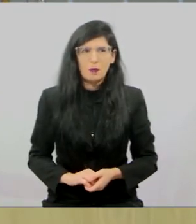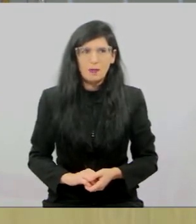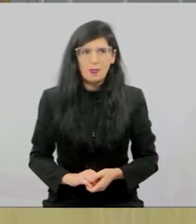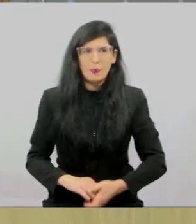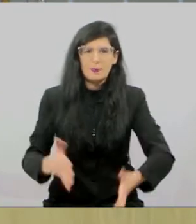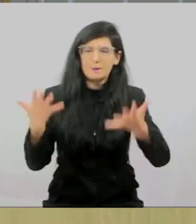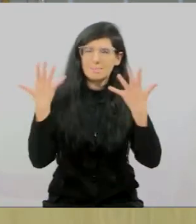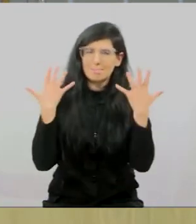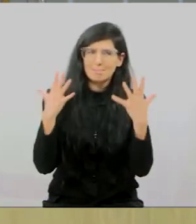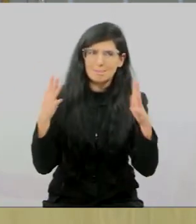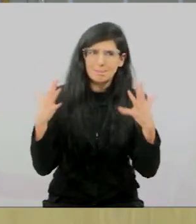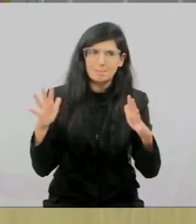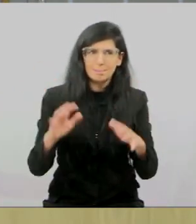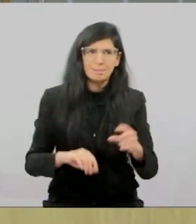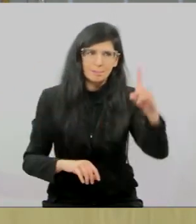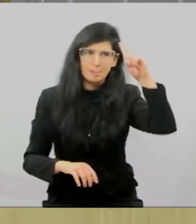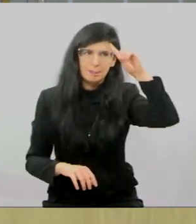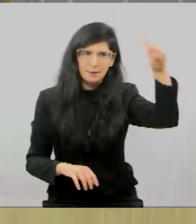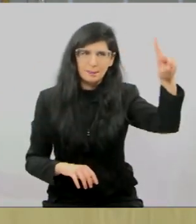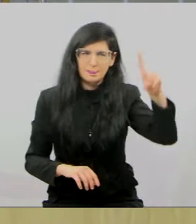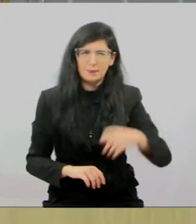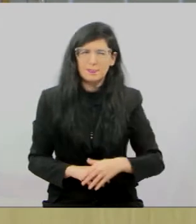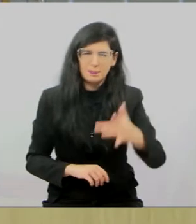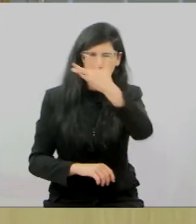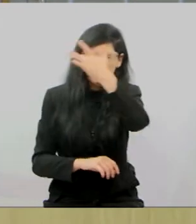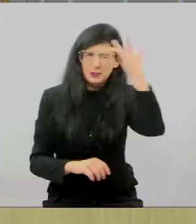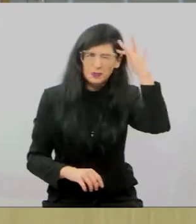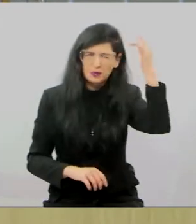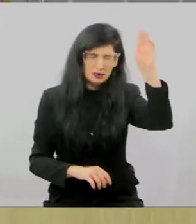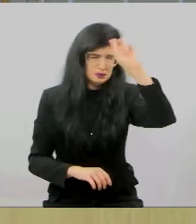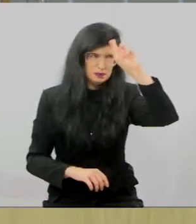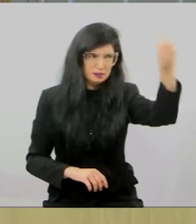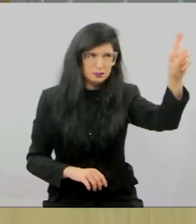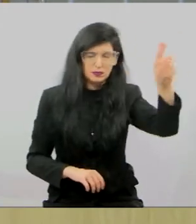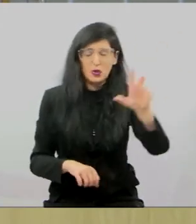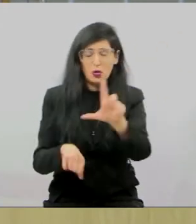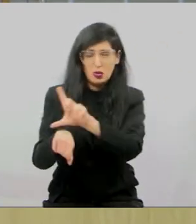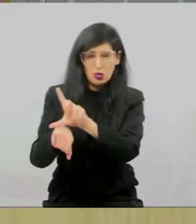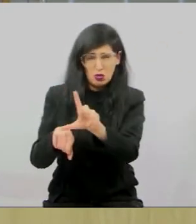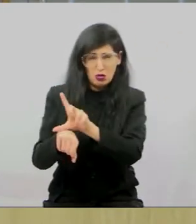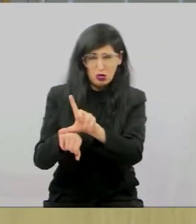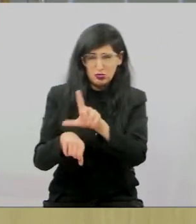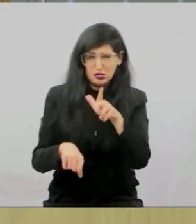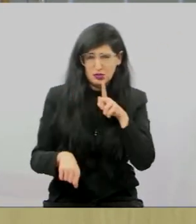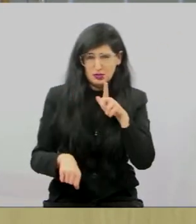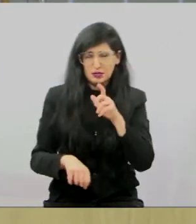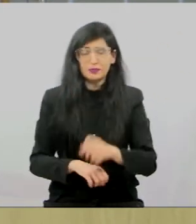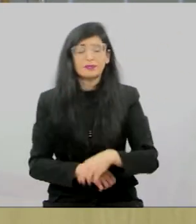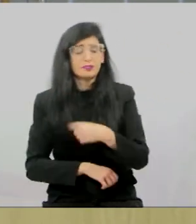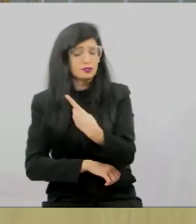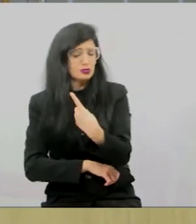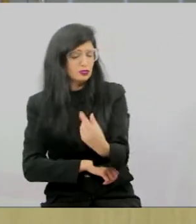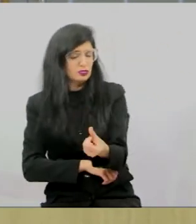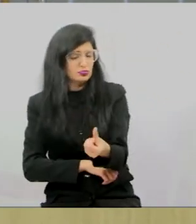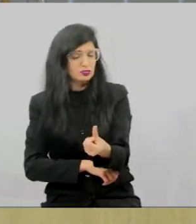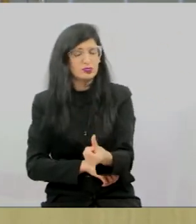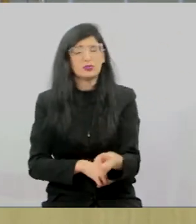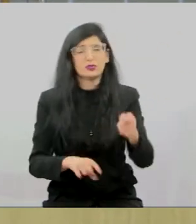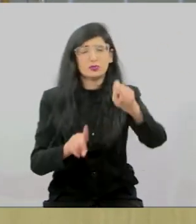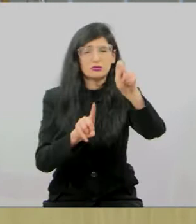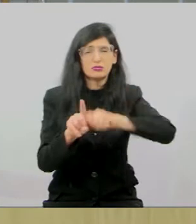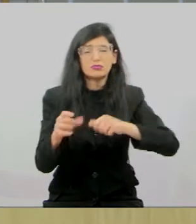pelo transcurso do Dia do Comerciante, comemorado em 16 de julho.